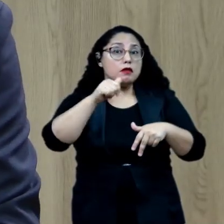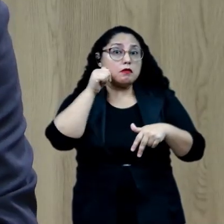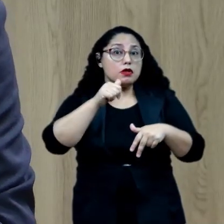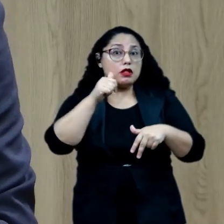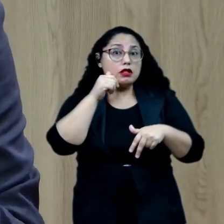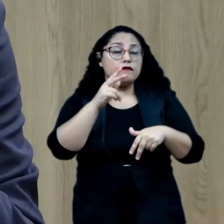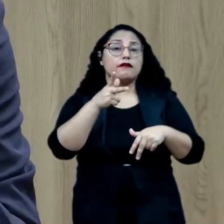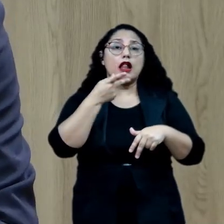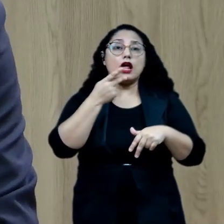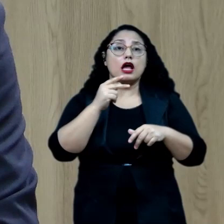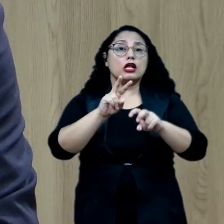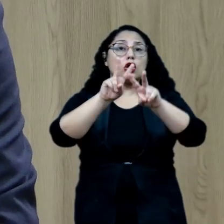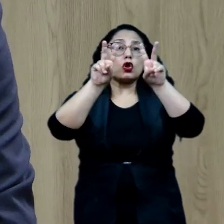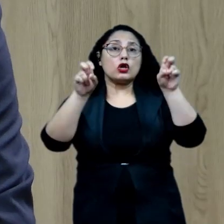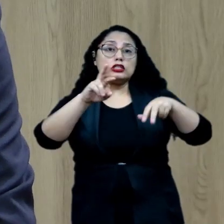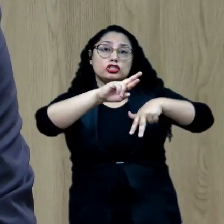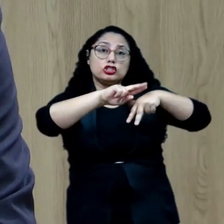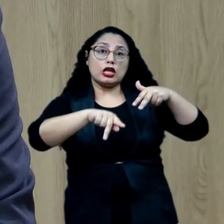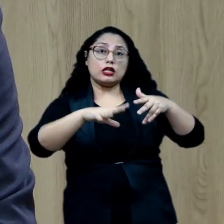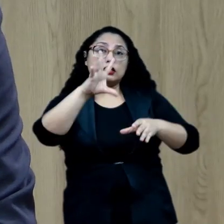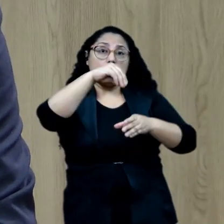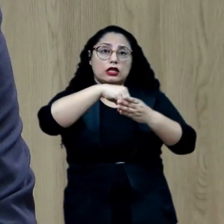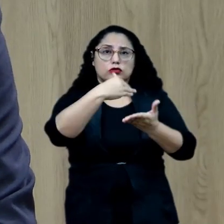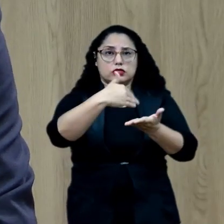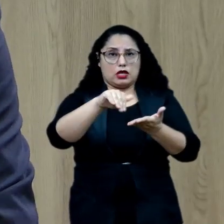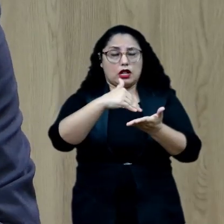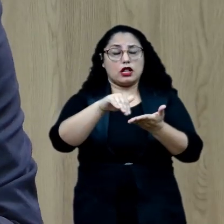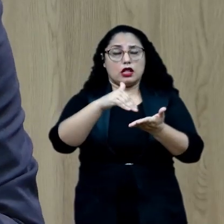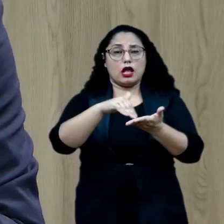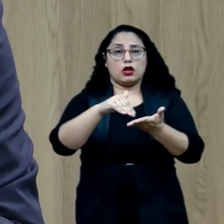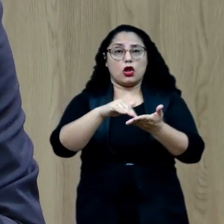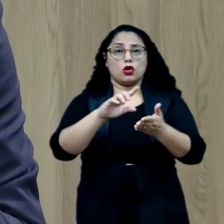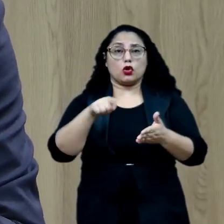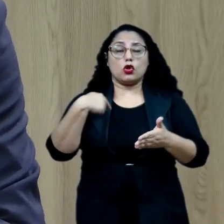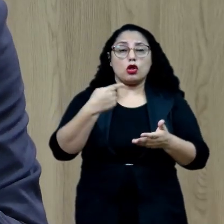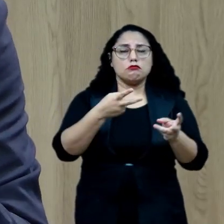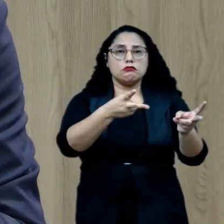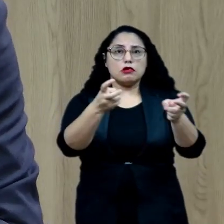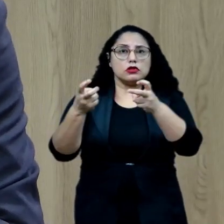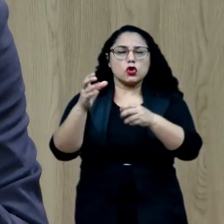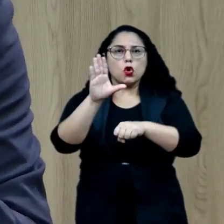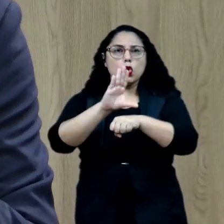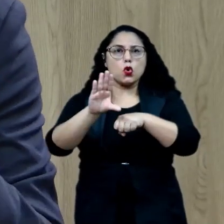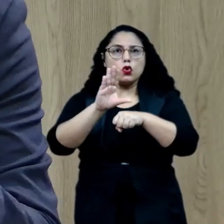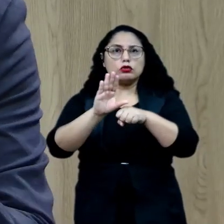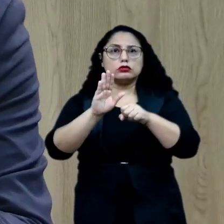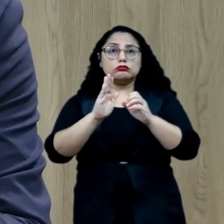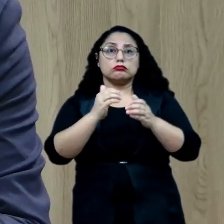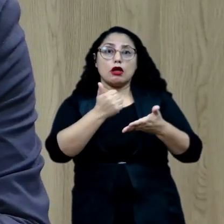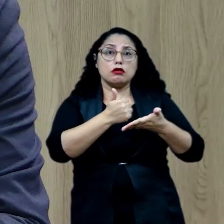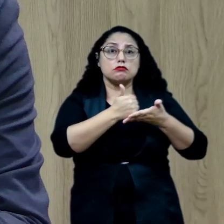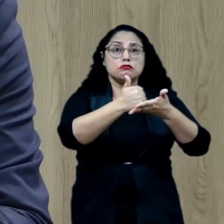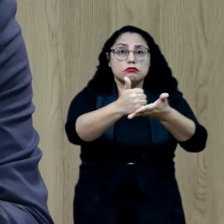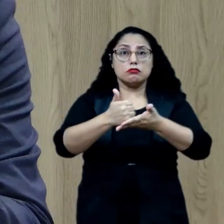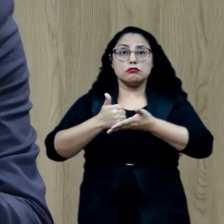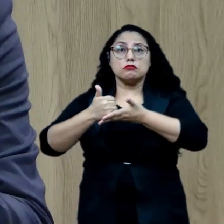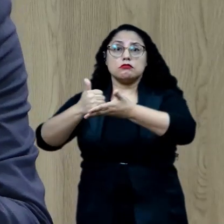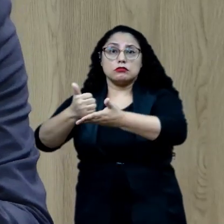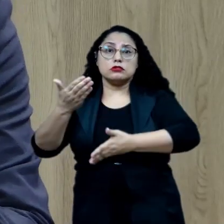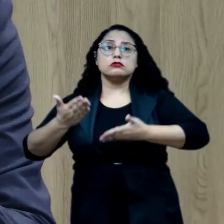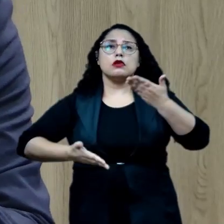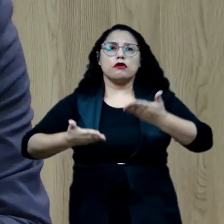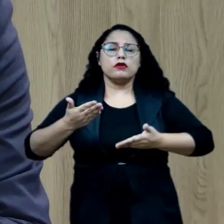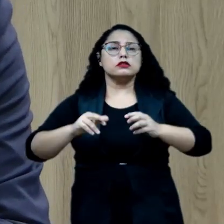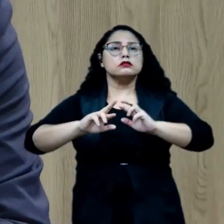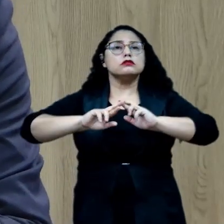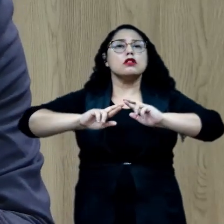falar de questões de gênero no secretariado, né? Quando a gente vê que é um curso para prestação de serviço e que